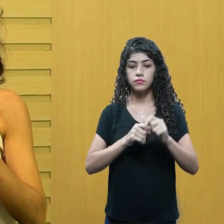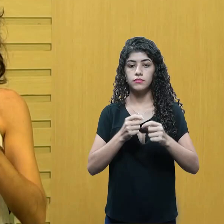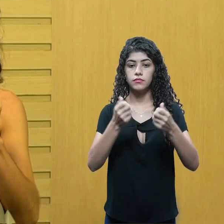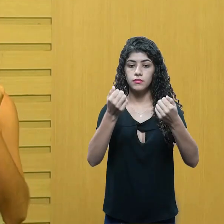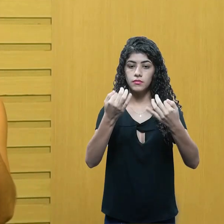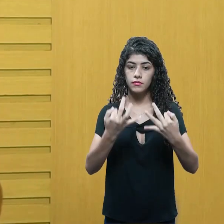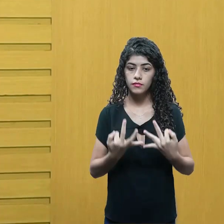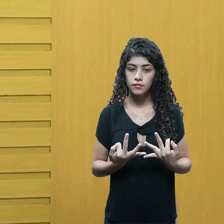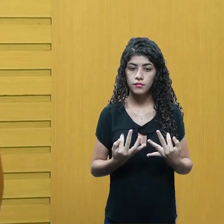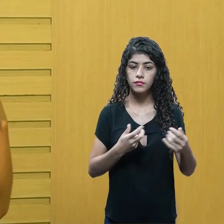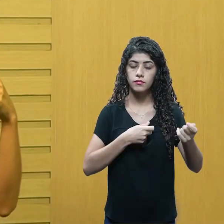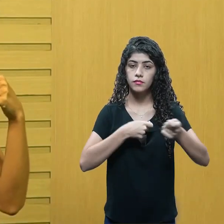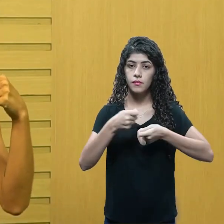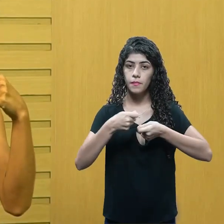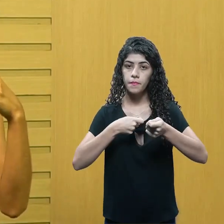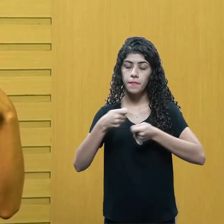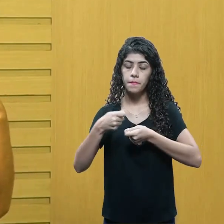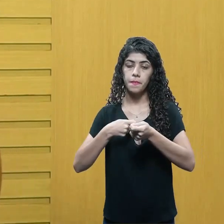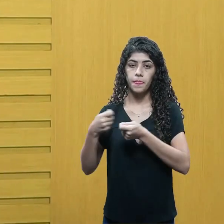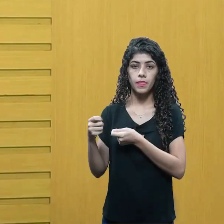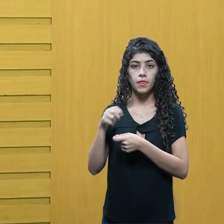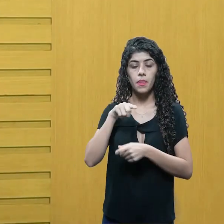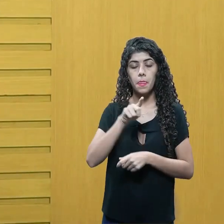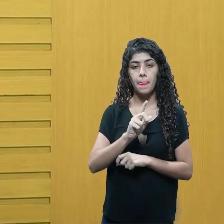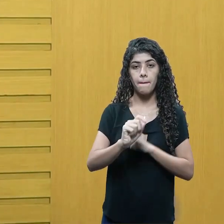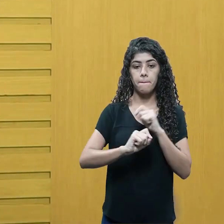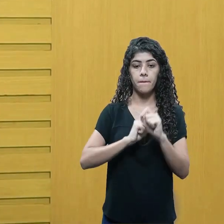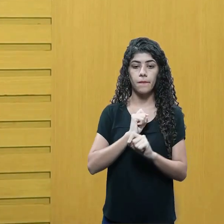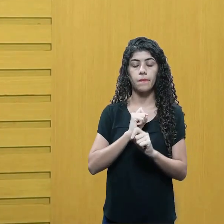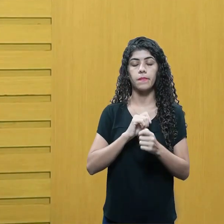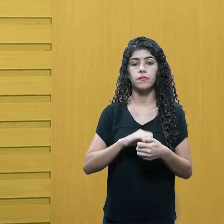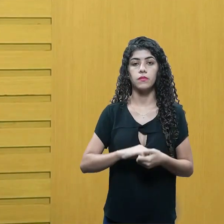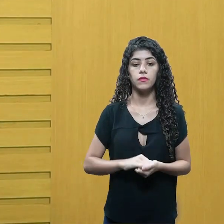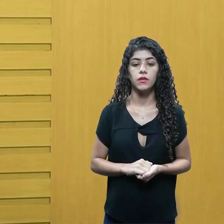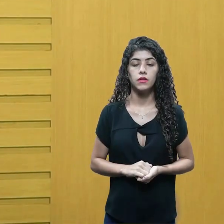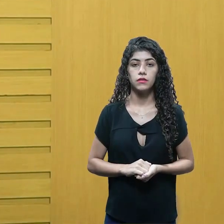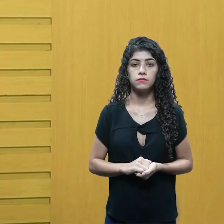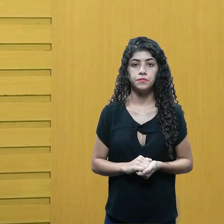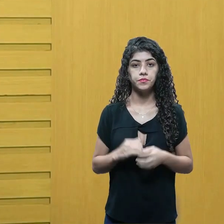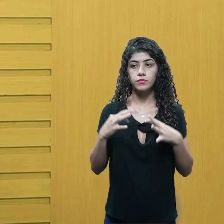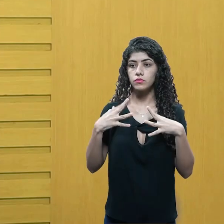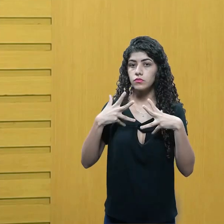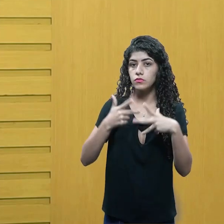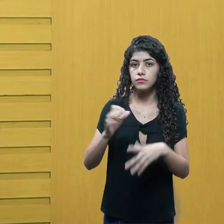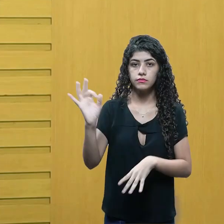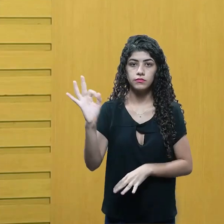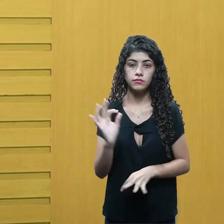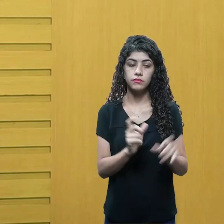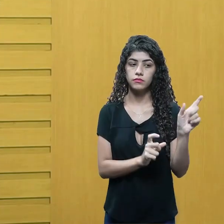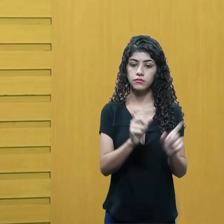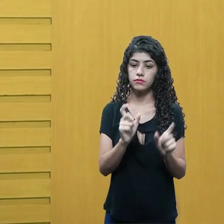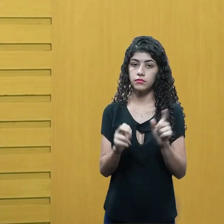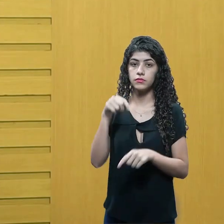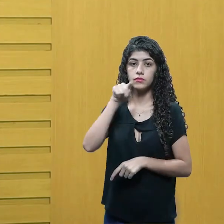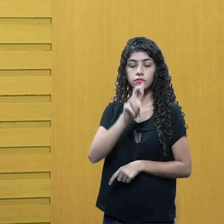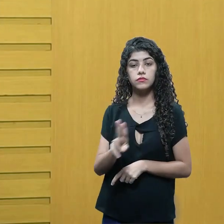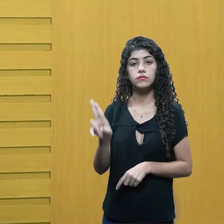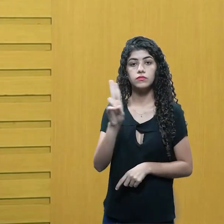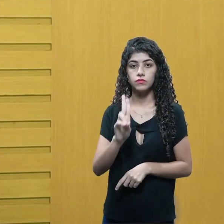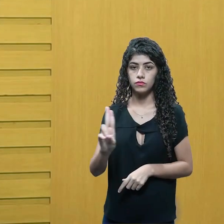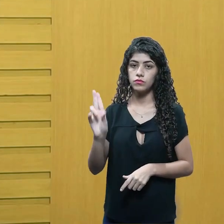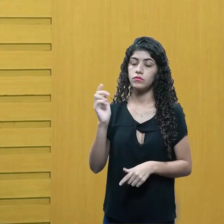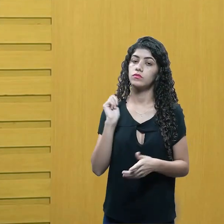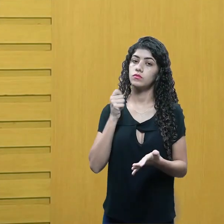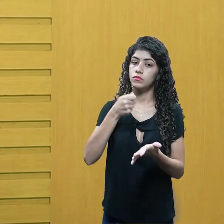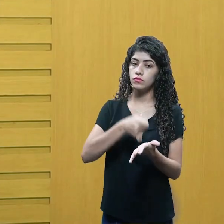Portanto, essa planilha você precisa estar controlando ela para você passar todas as porcentagens de cada item